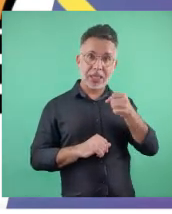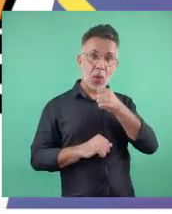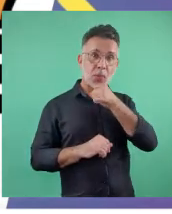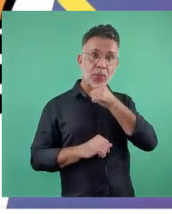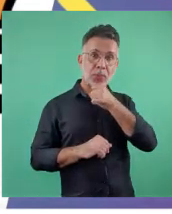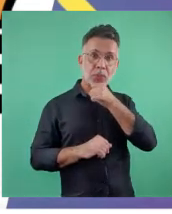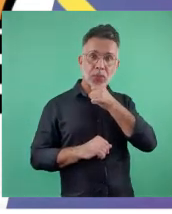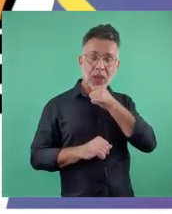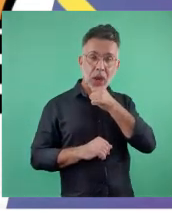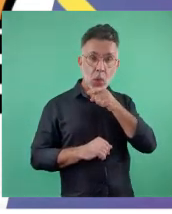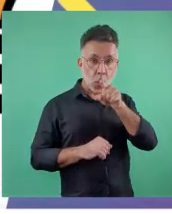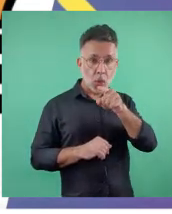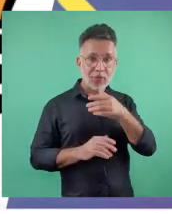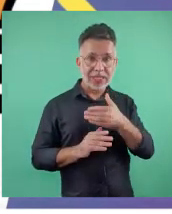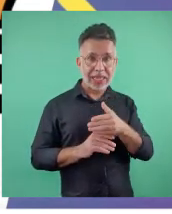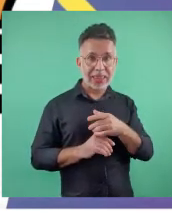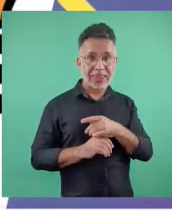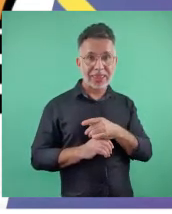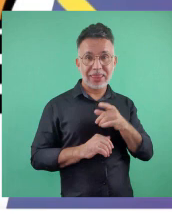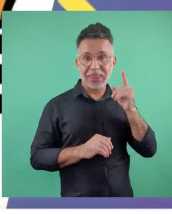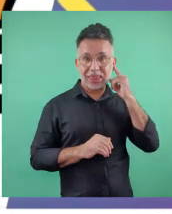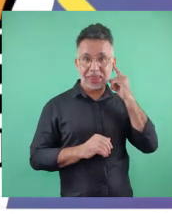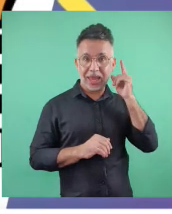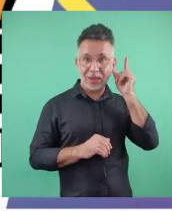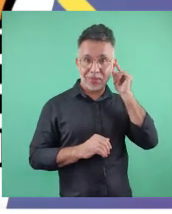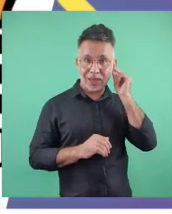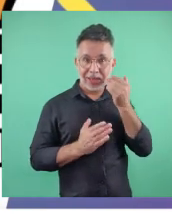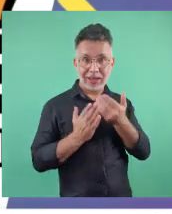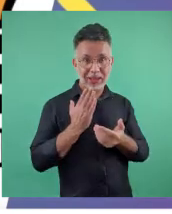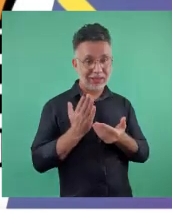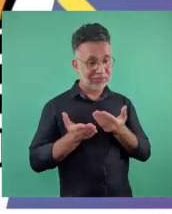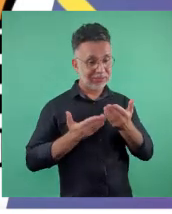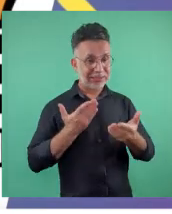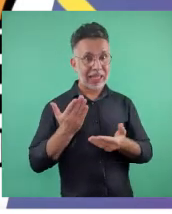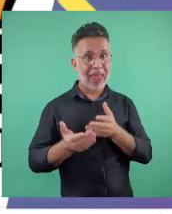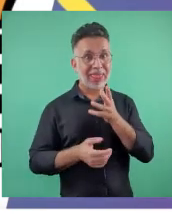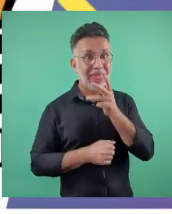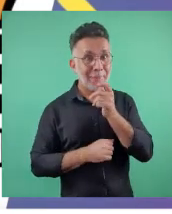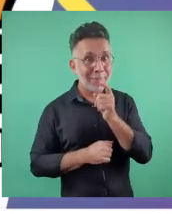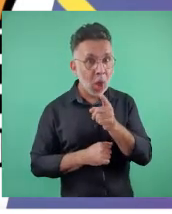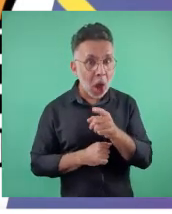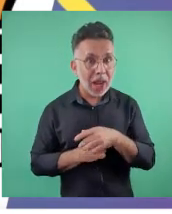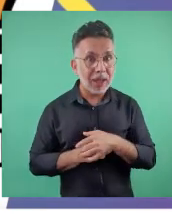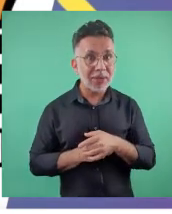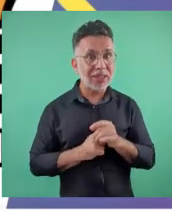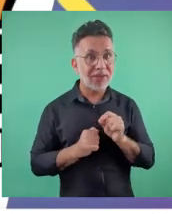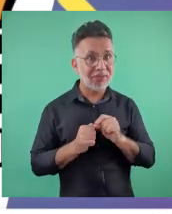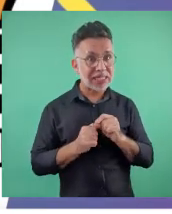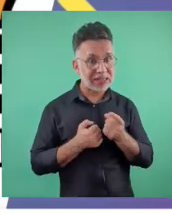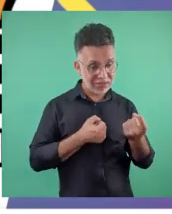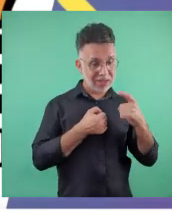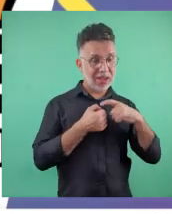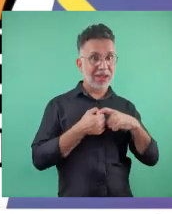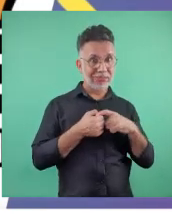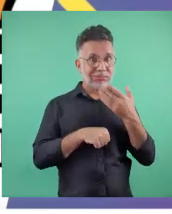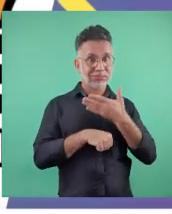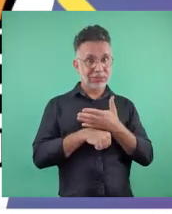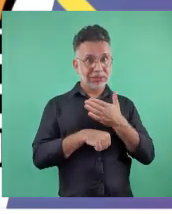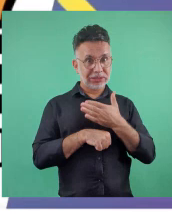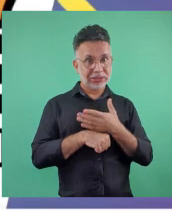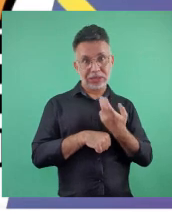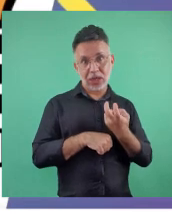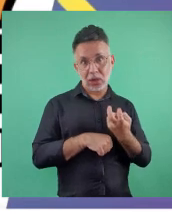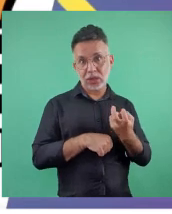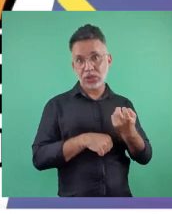mais lentificada, mas não muito mais. Os idosos, principalmente, quando você tem uma perda